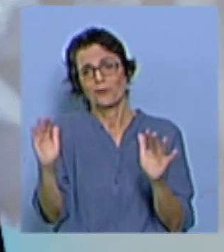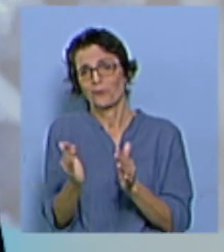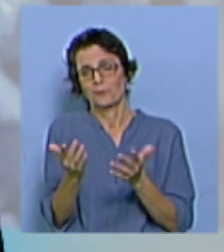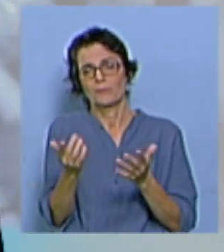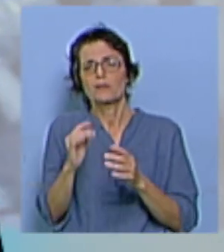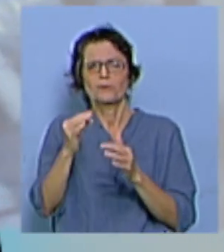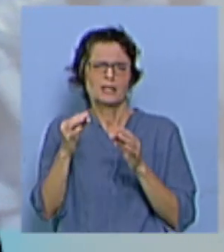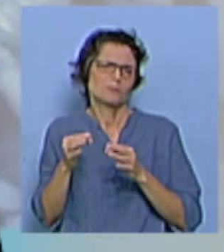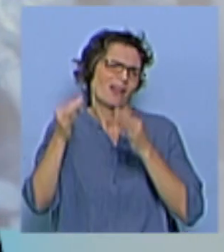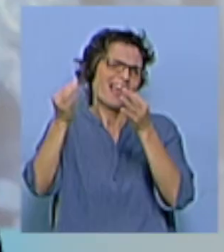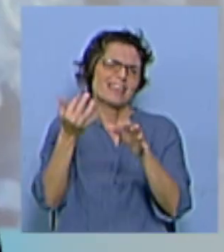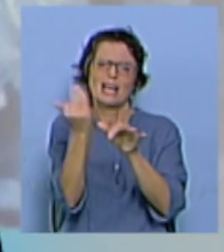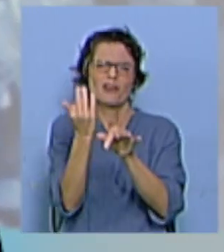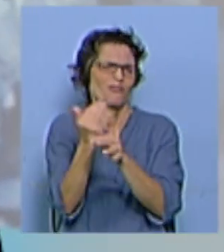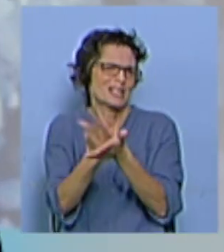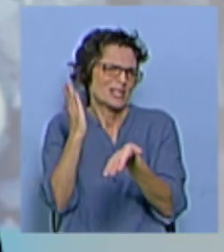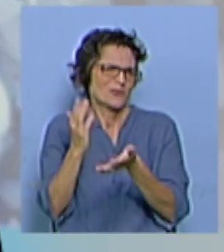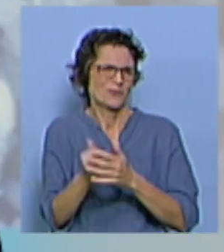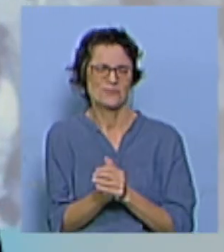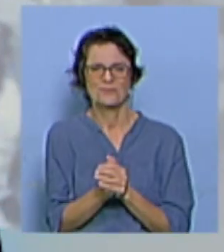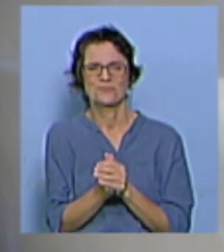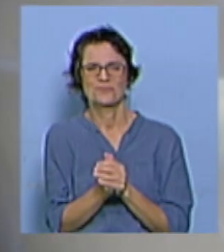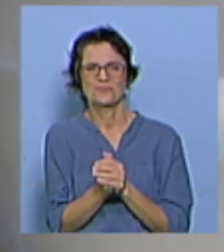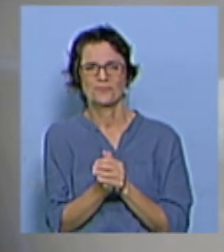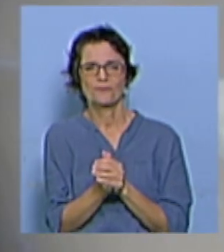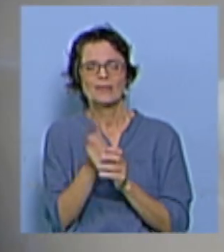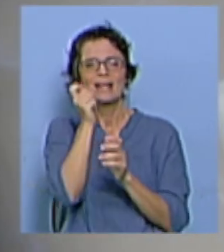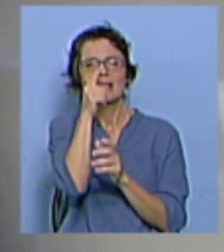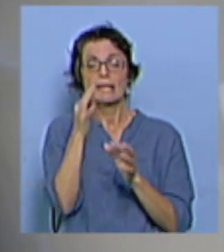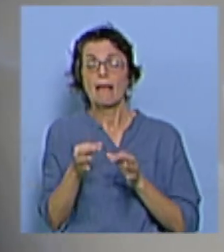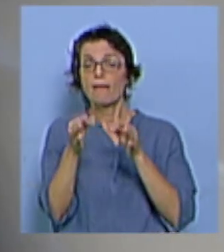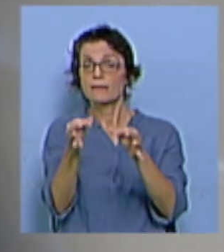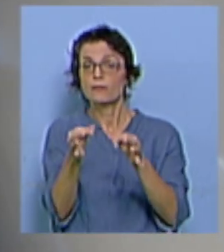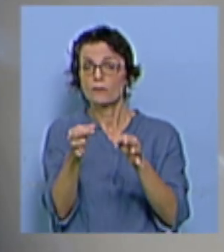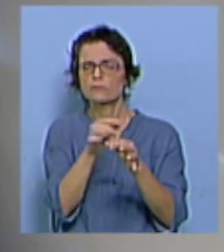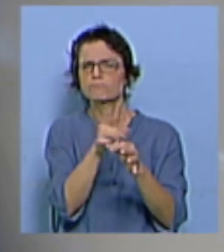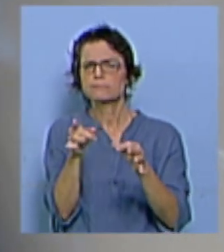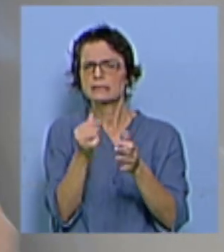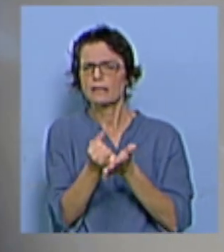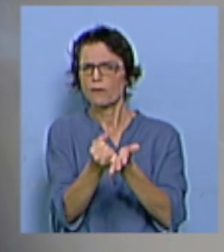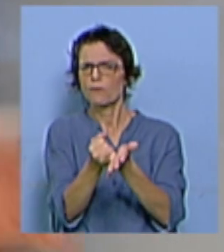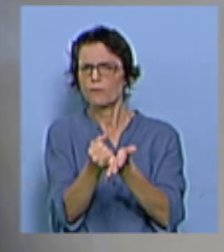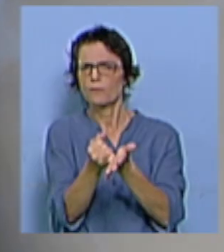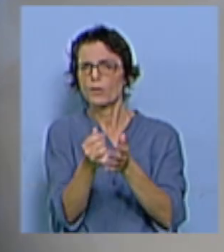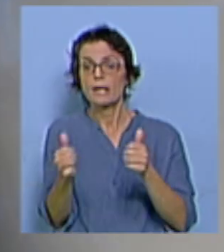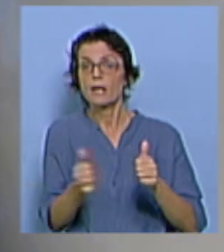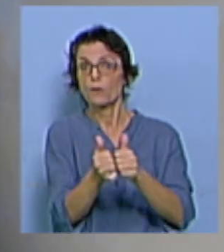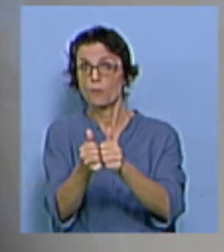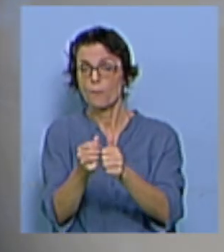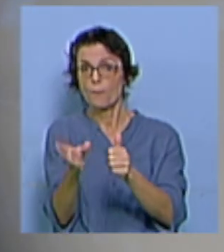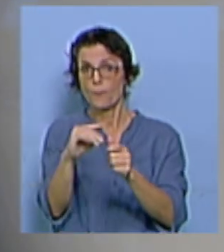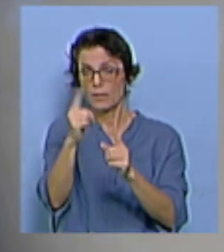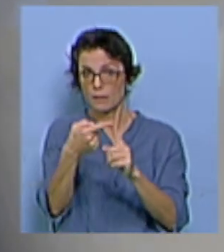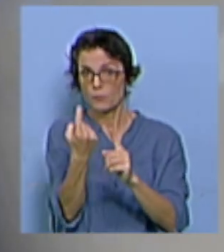fazer a festa. Também houve esses casos. Quem adiou é acompanhado durante mais um ano, mais enfim, o tempo que for?